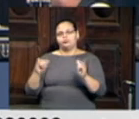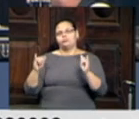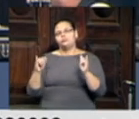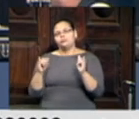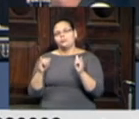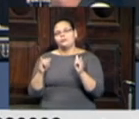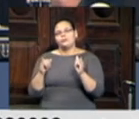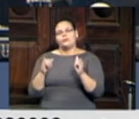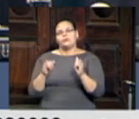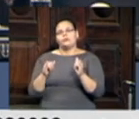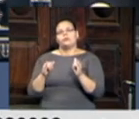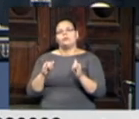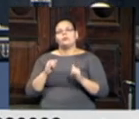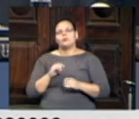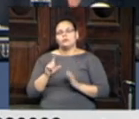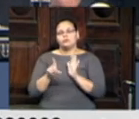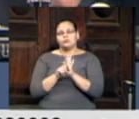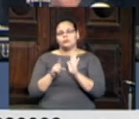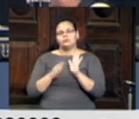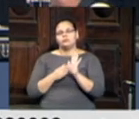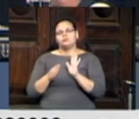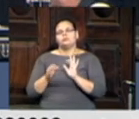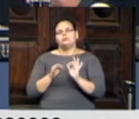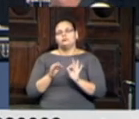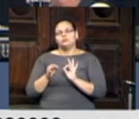Anuncio indicação legislativa número